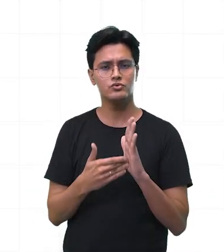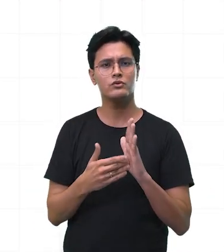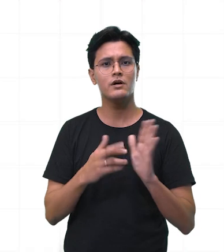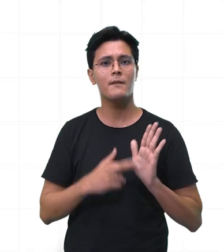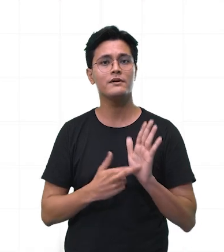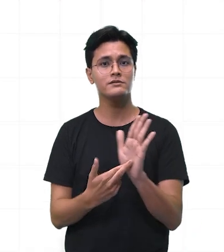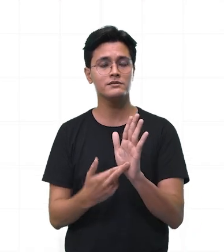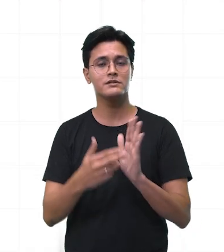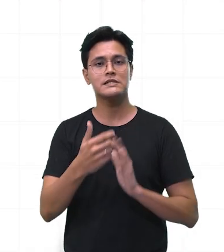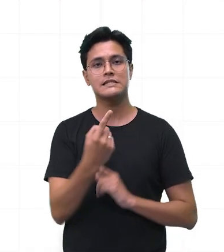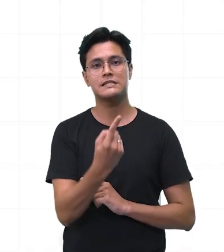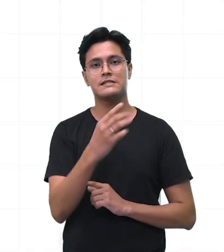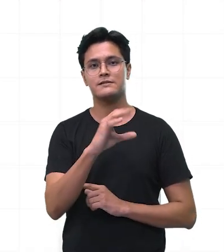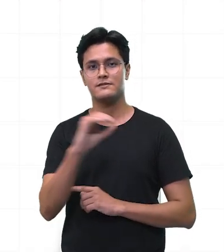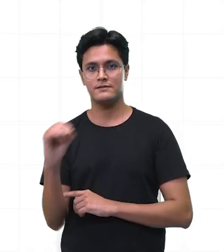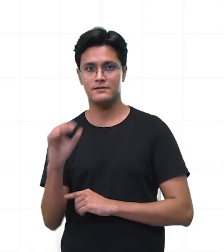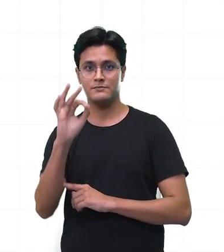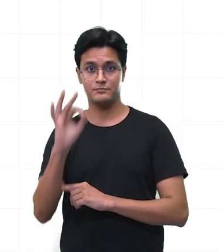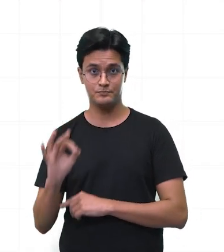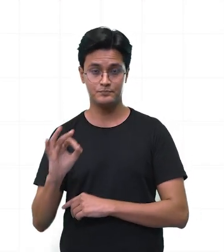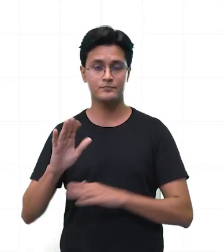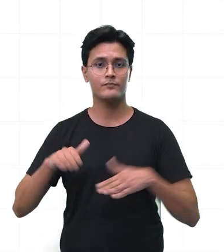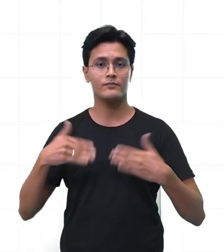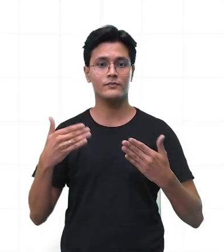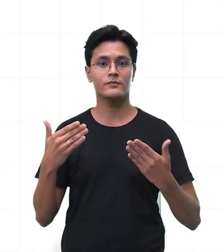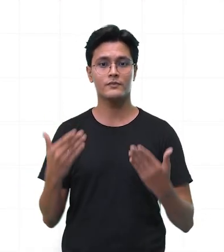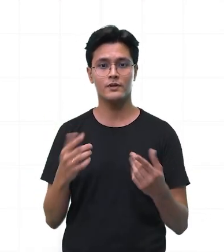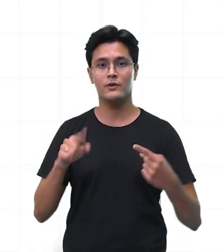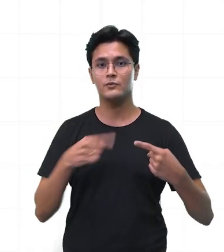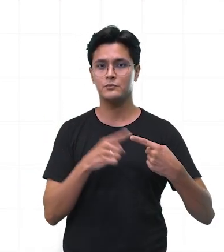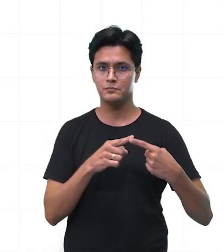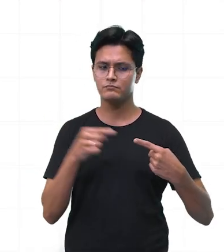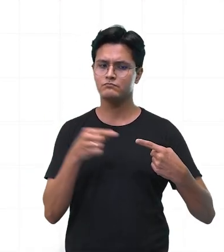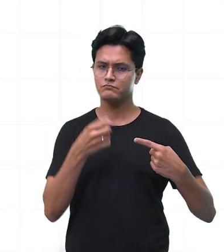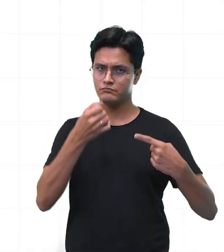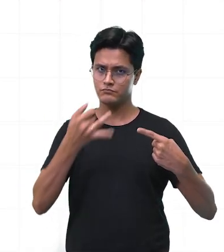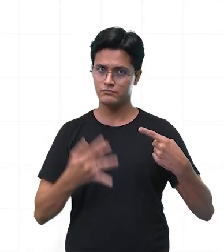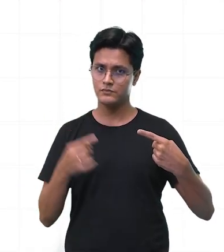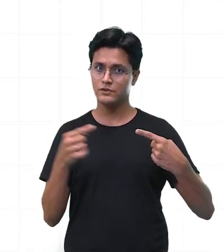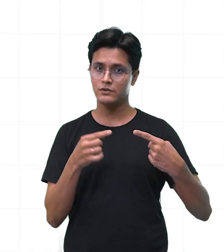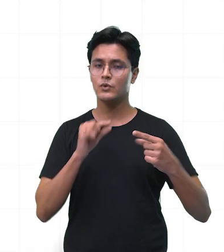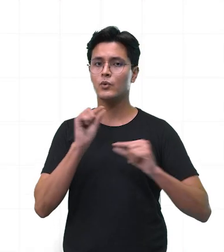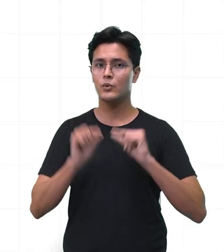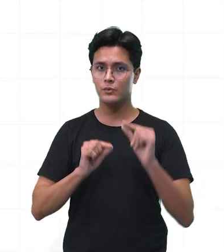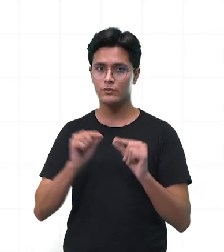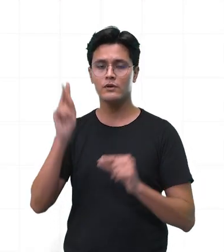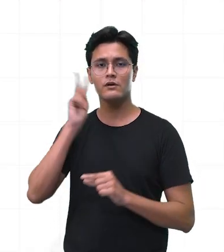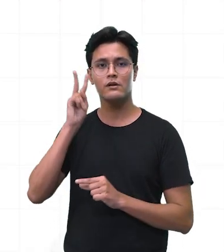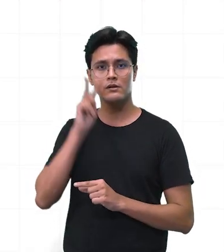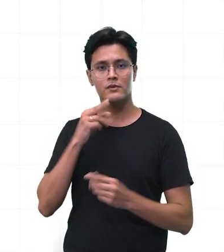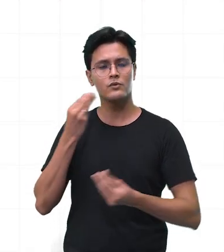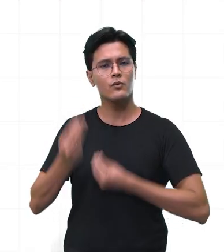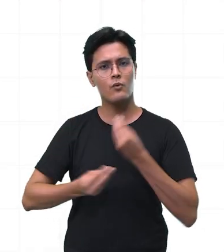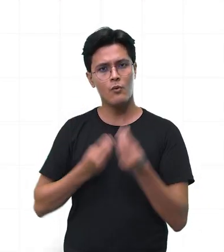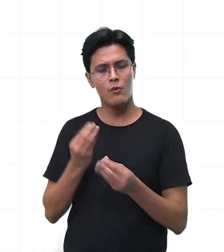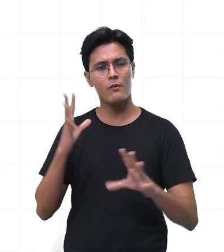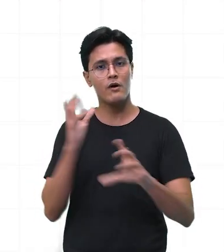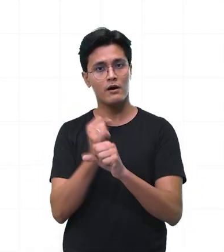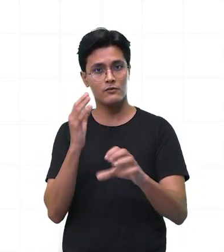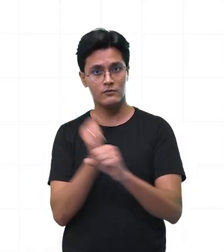tá? Então, nosso primeiro ponto aí está falando isso, que nós vamos recordar o cálculo mental de